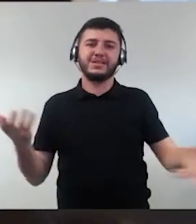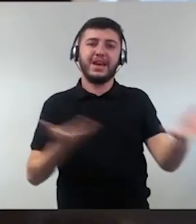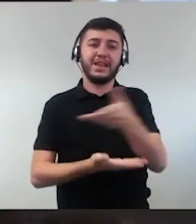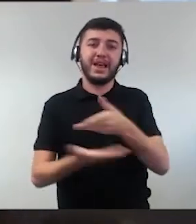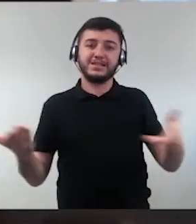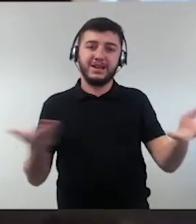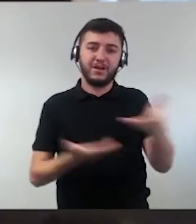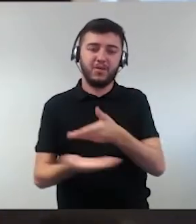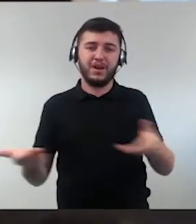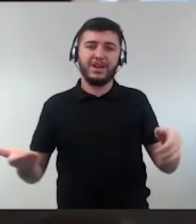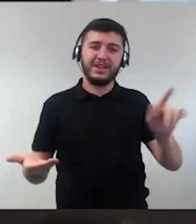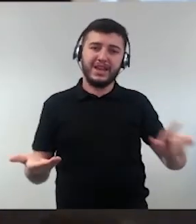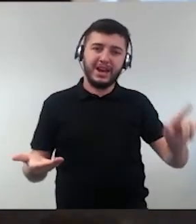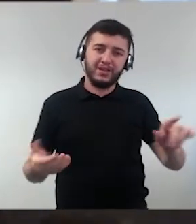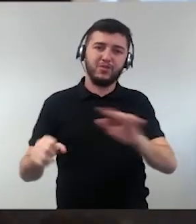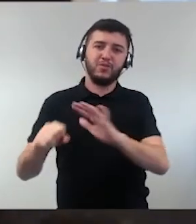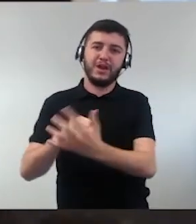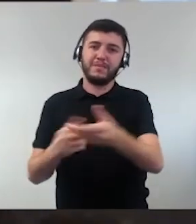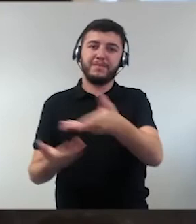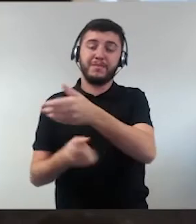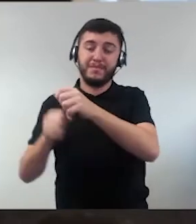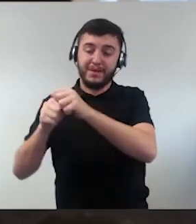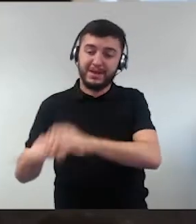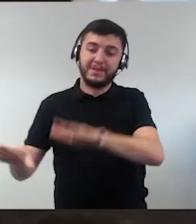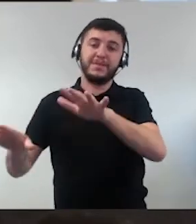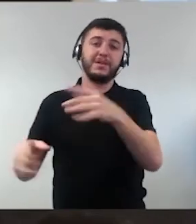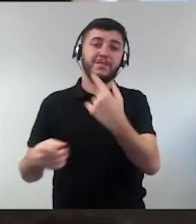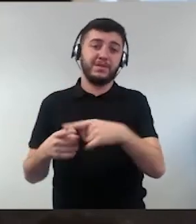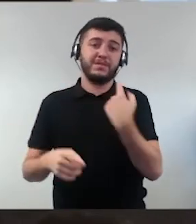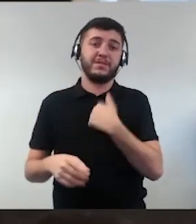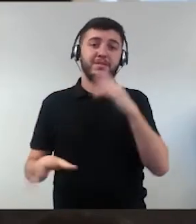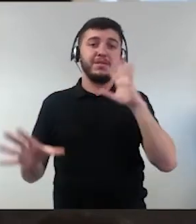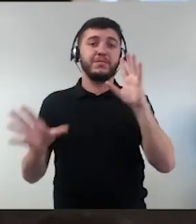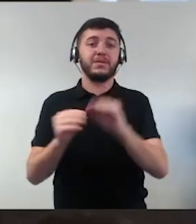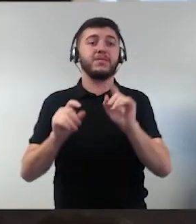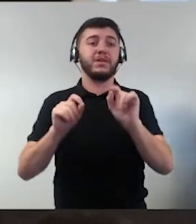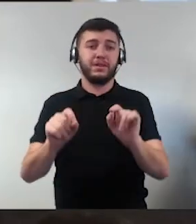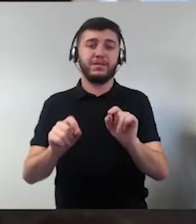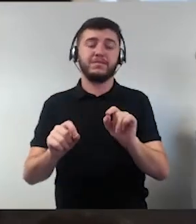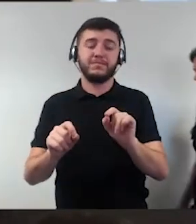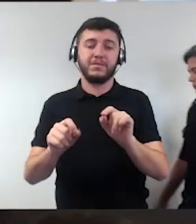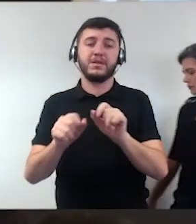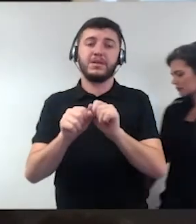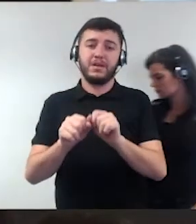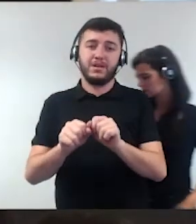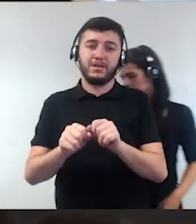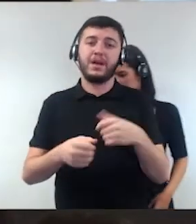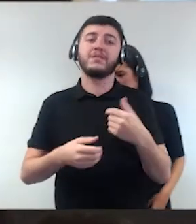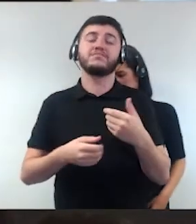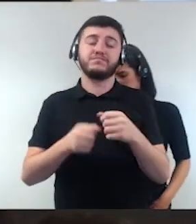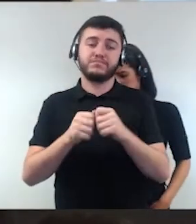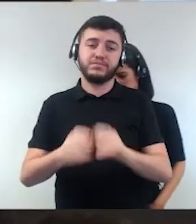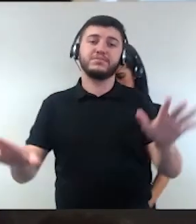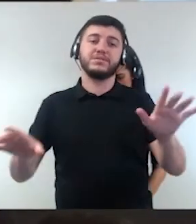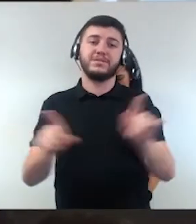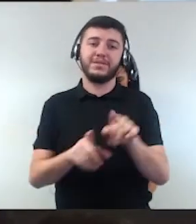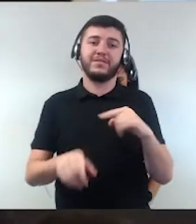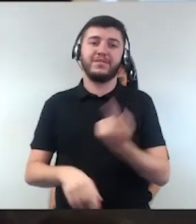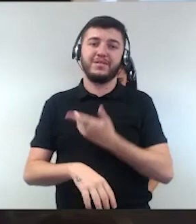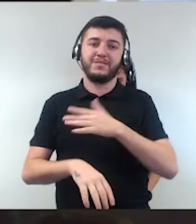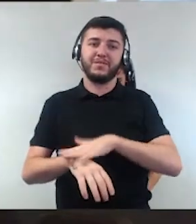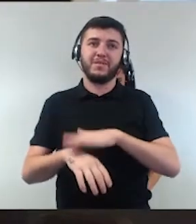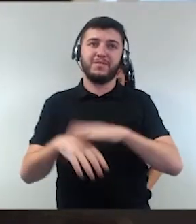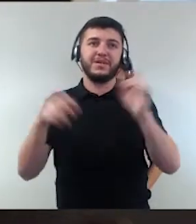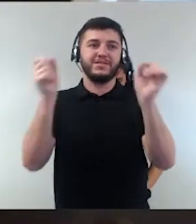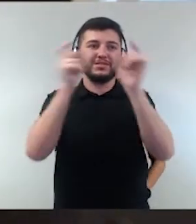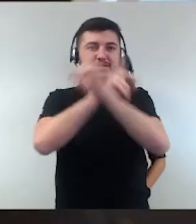procura pela humanidade vem crescendo um pouco, né? A gente está num momento realmente horroroso, né, de se viver, de